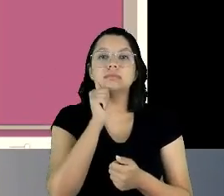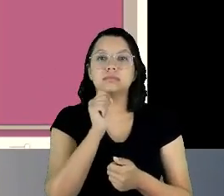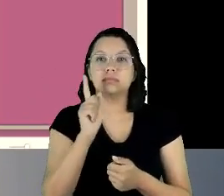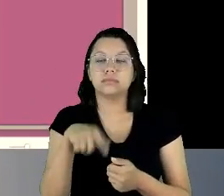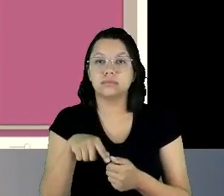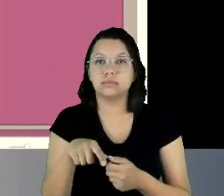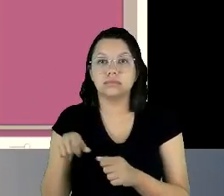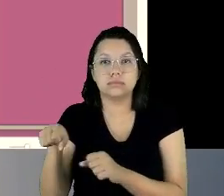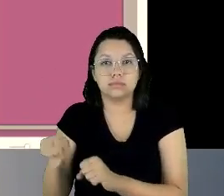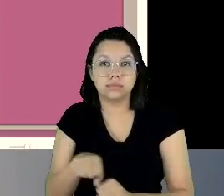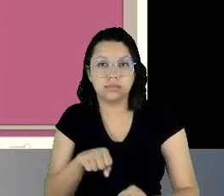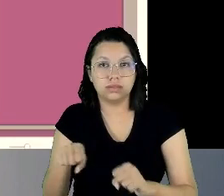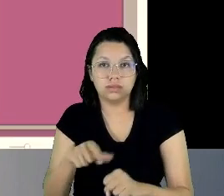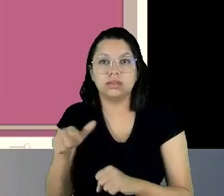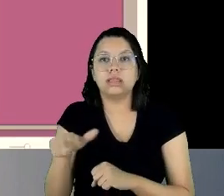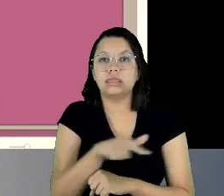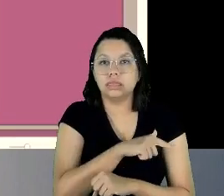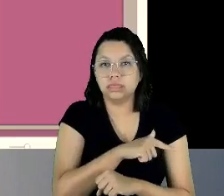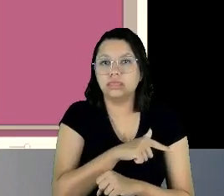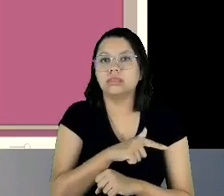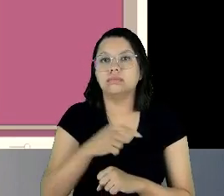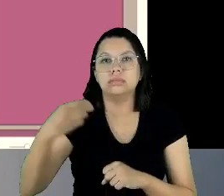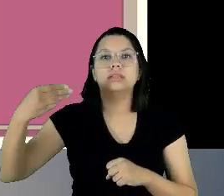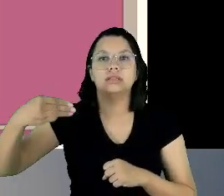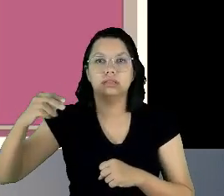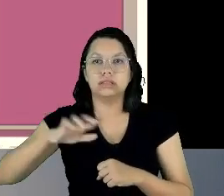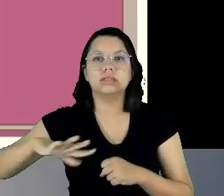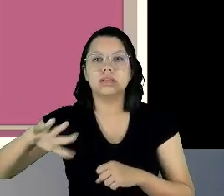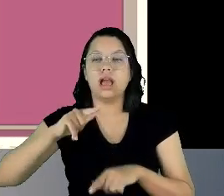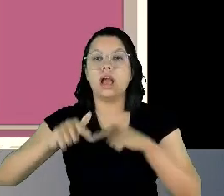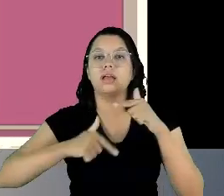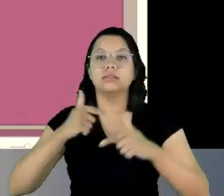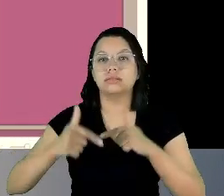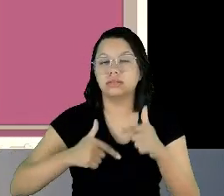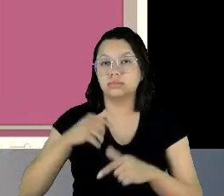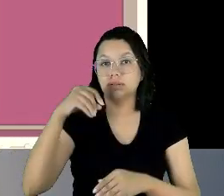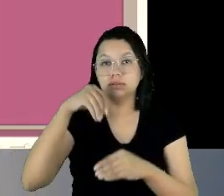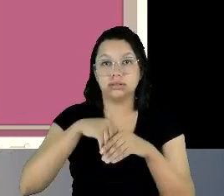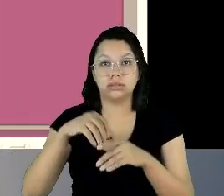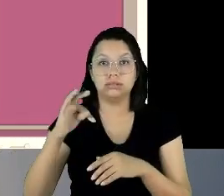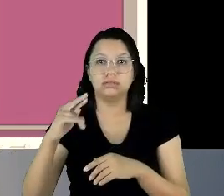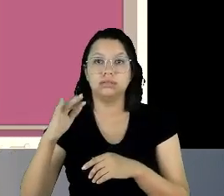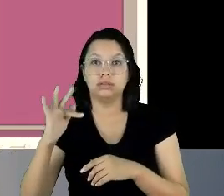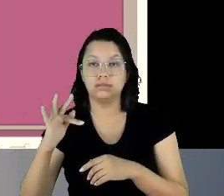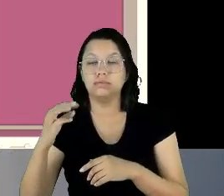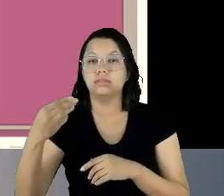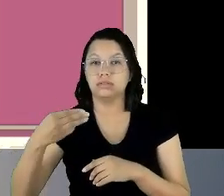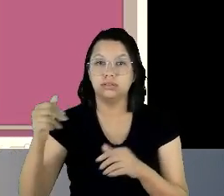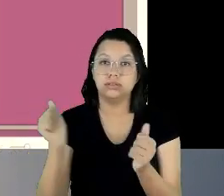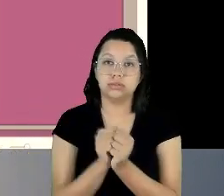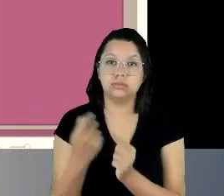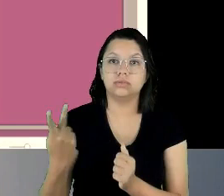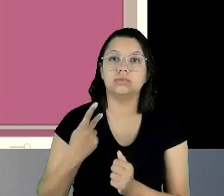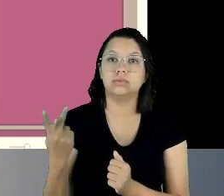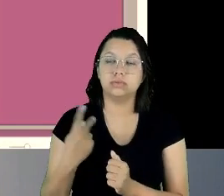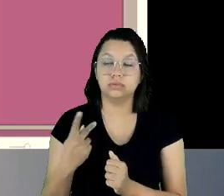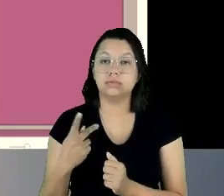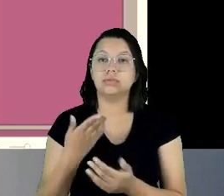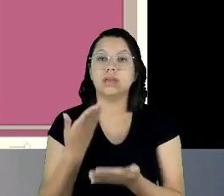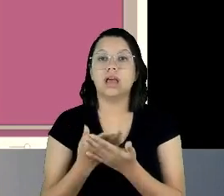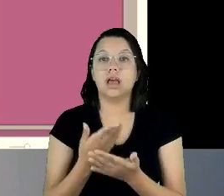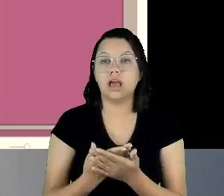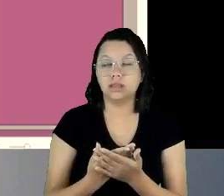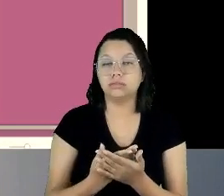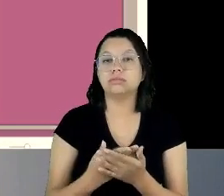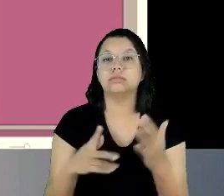são faxineiras, que são terceirizadas e que trabalham no TRF3 junto conosco, estudantes